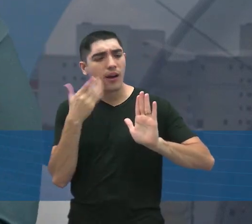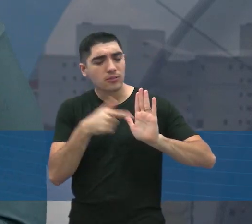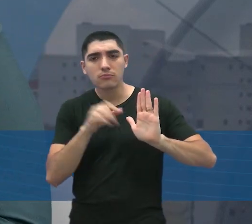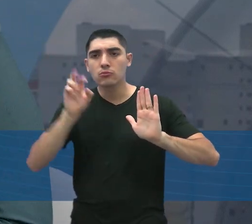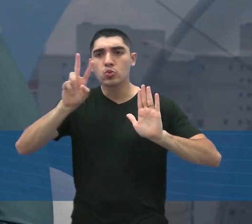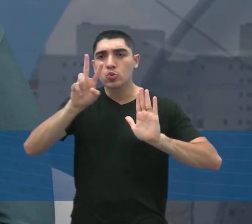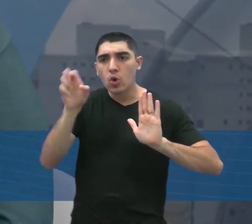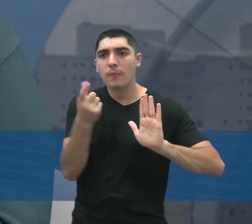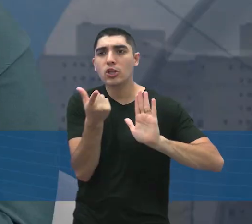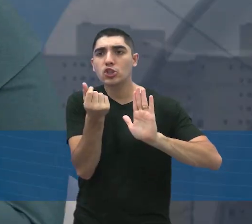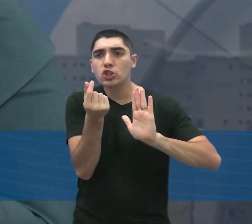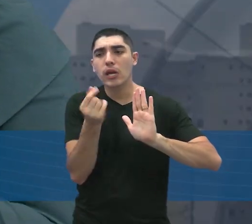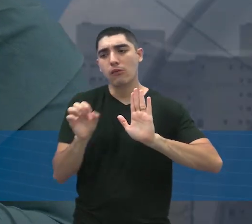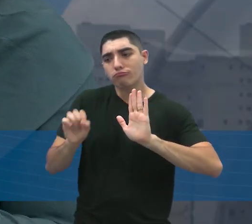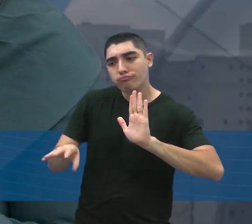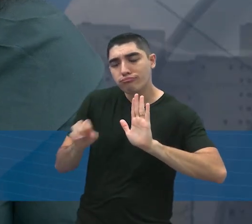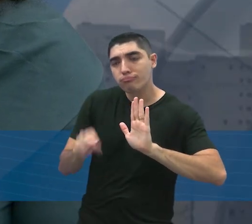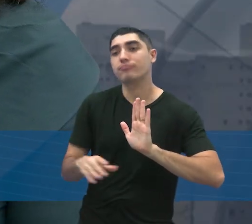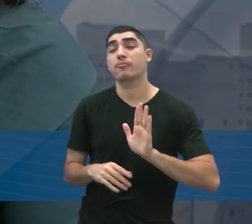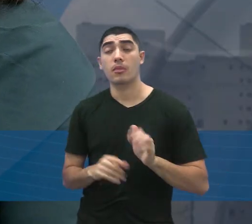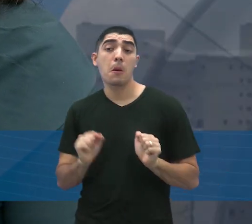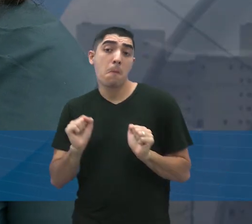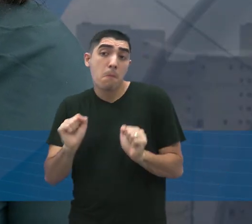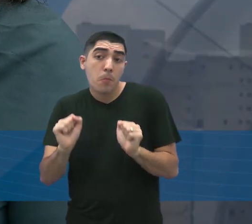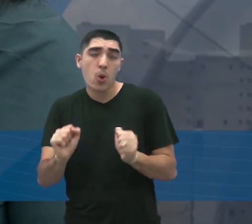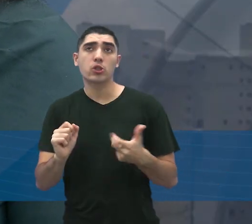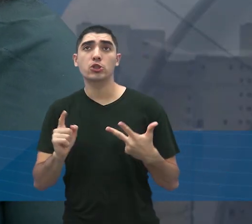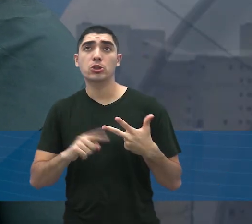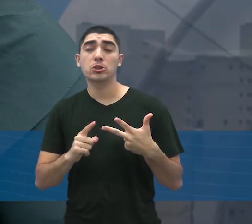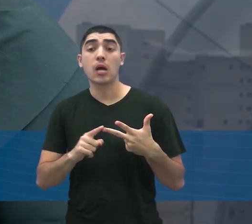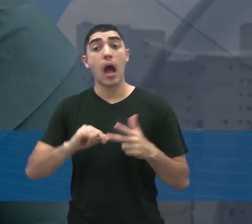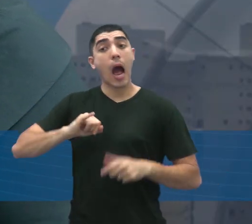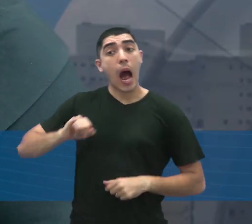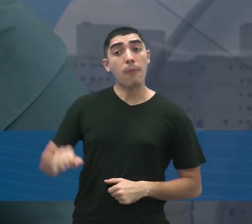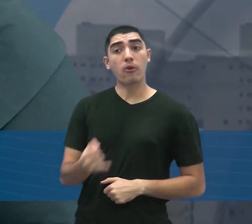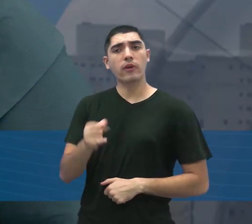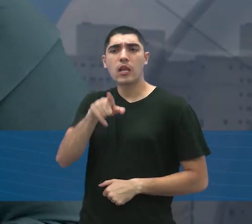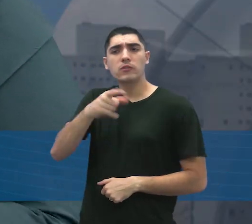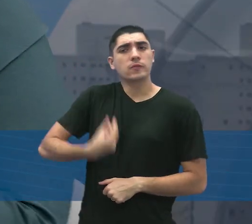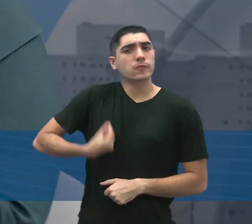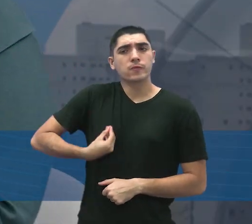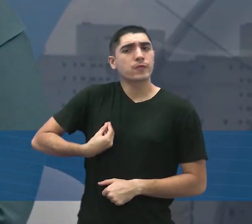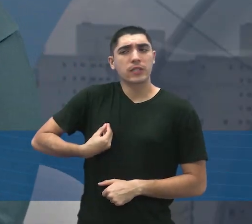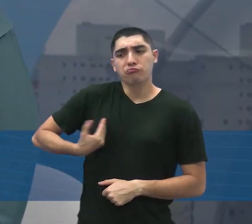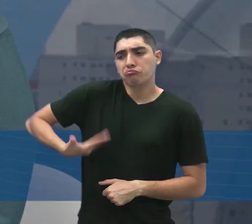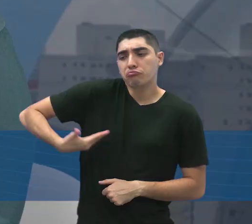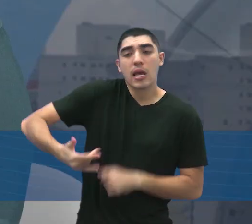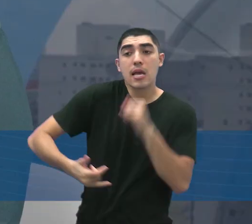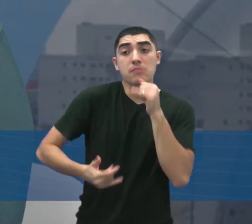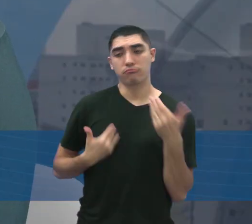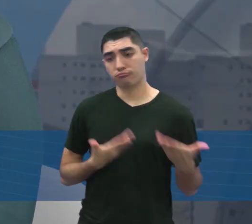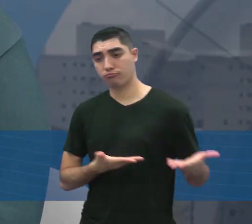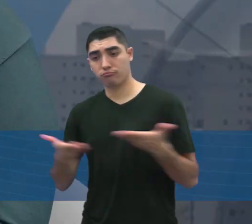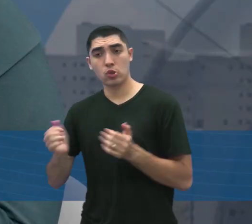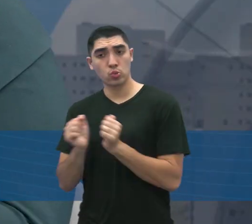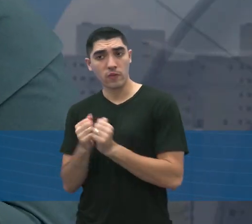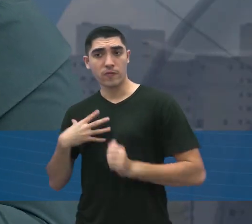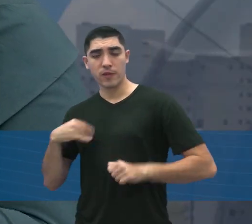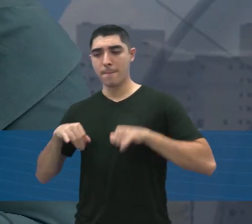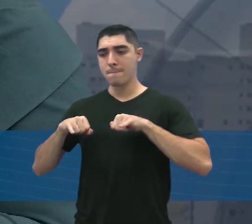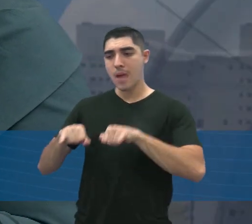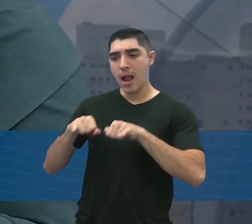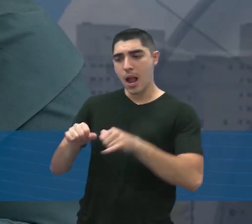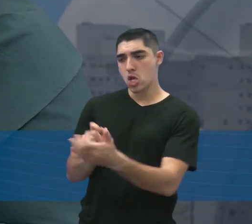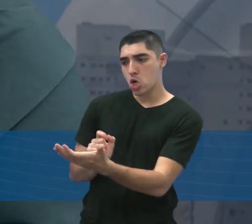de educação financeira. A gente pode também aproveitar os momentos do dia a dia, das compras no supermercado, na hora